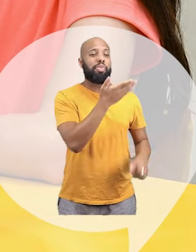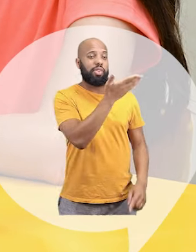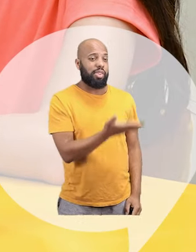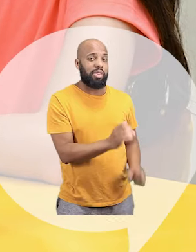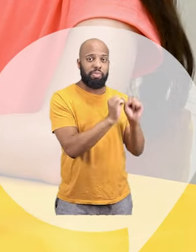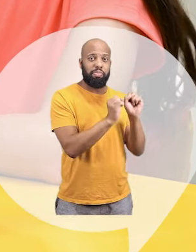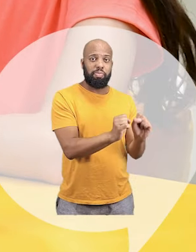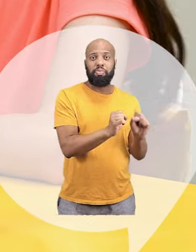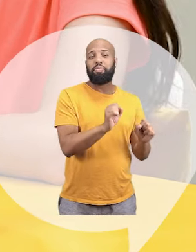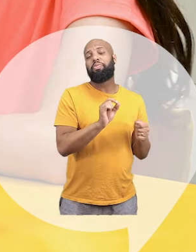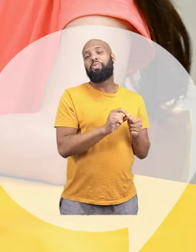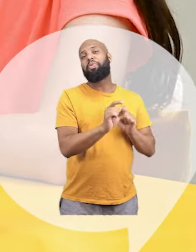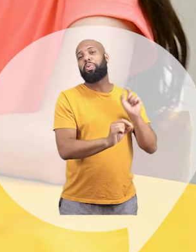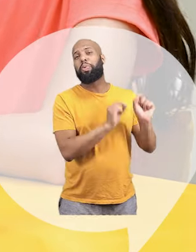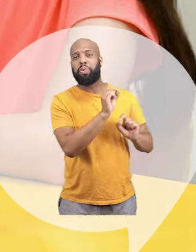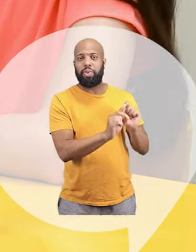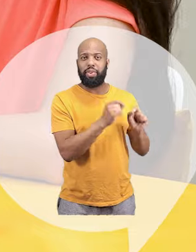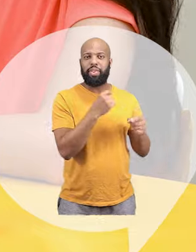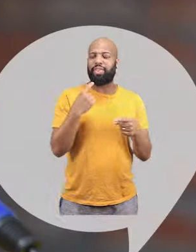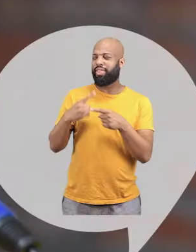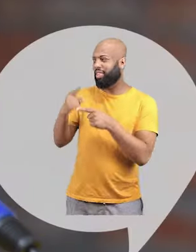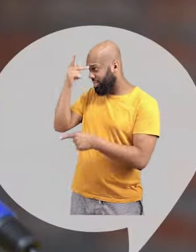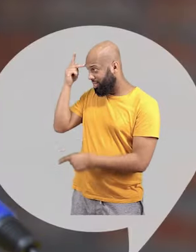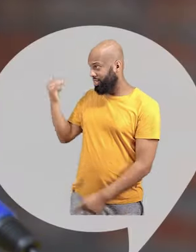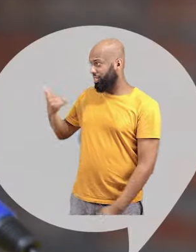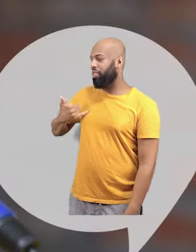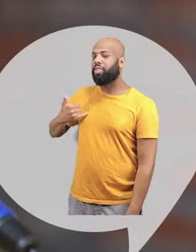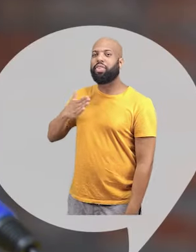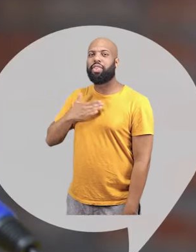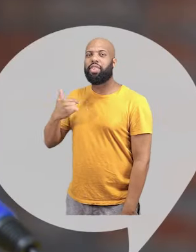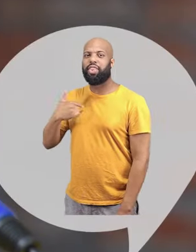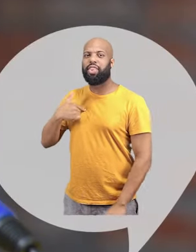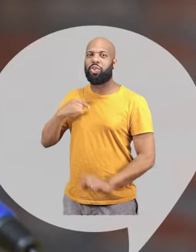Pode Ele Pode gente a gente vai fazer o quê né